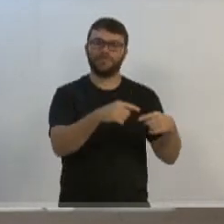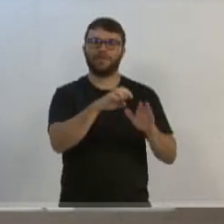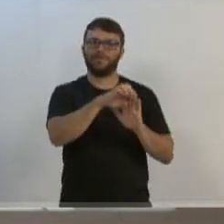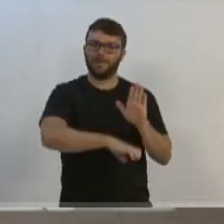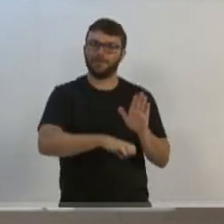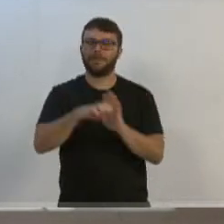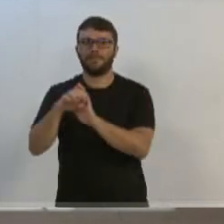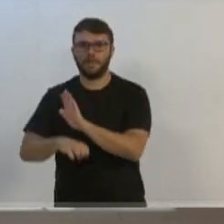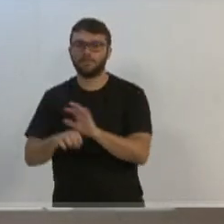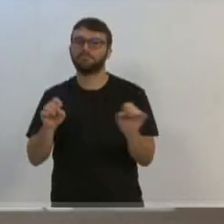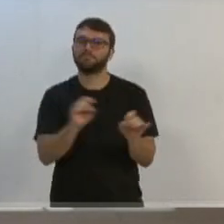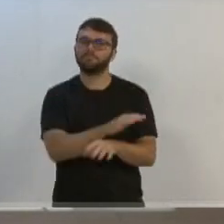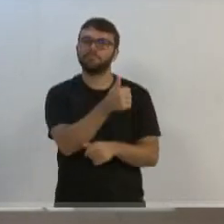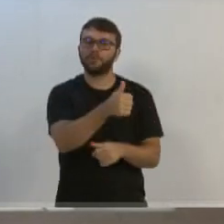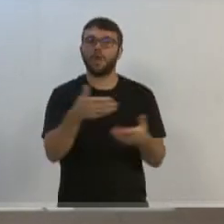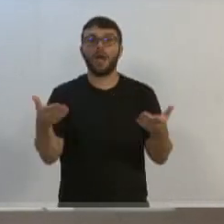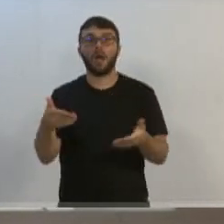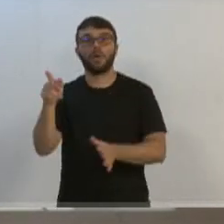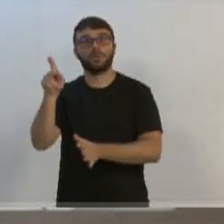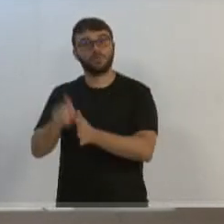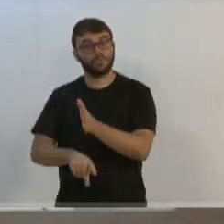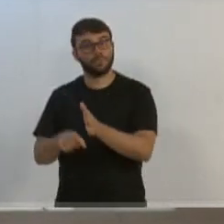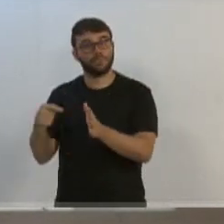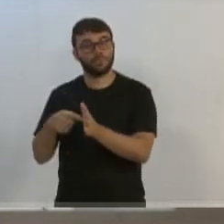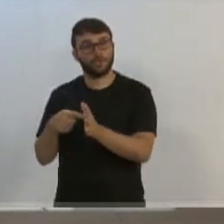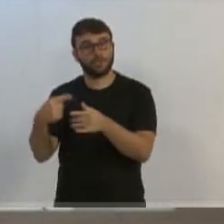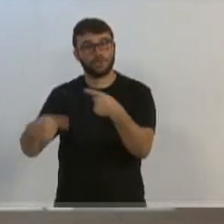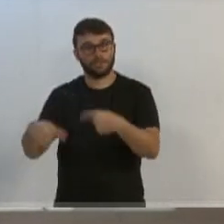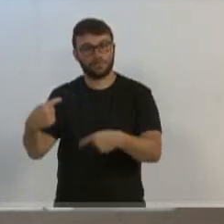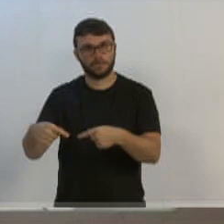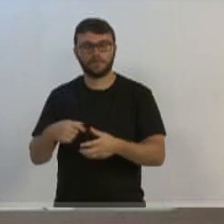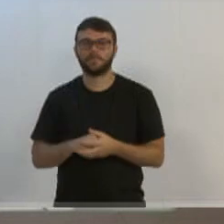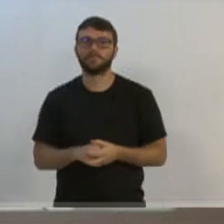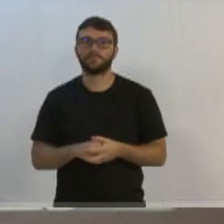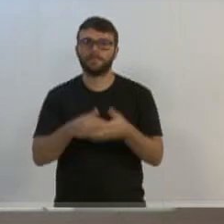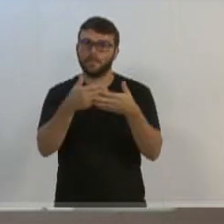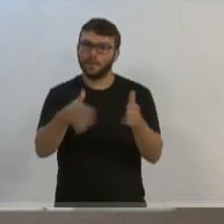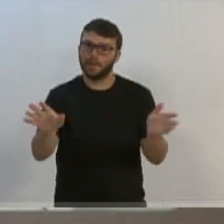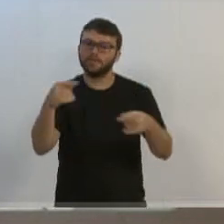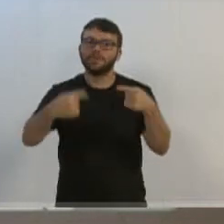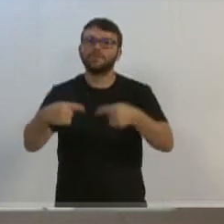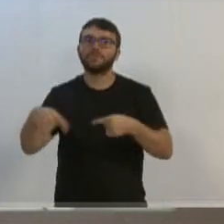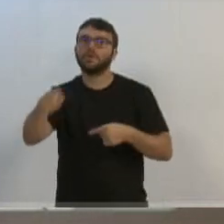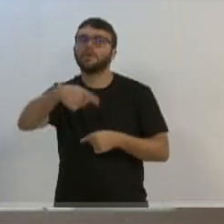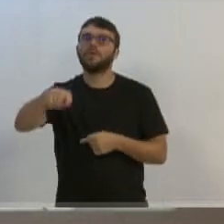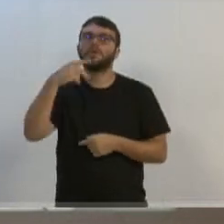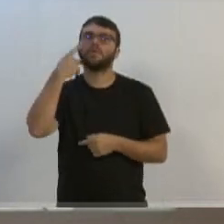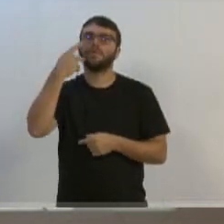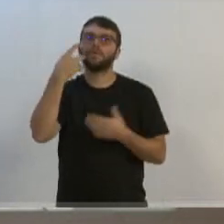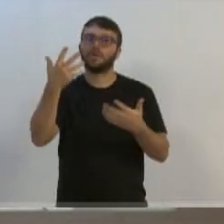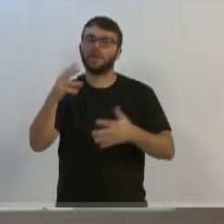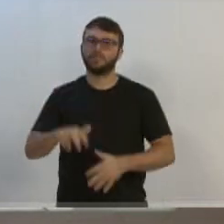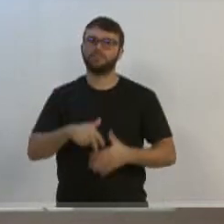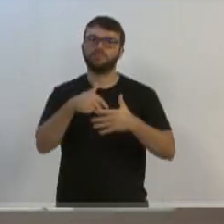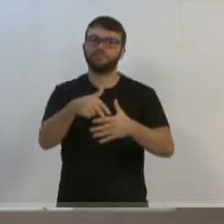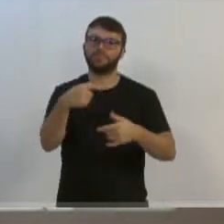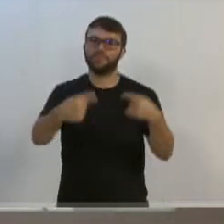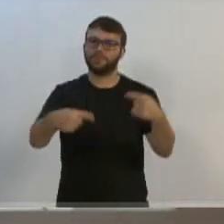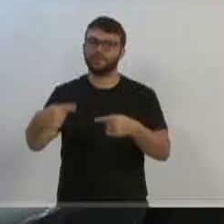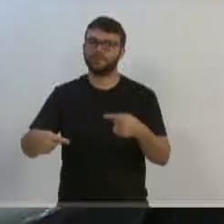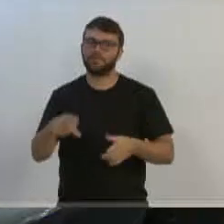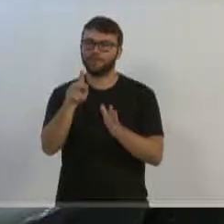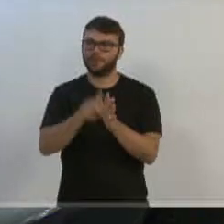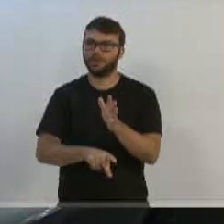emendas, nós temos a discussão do projeto em si. É aberta a discussão. Que vereador gostaria de discutir a questão do projeto em